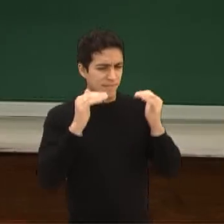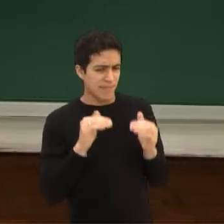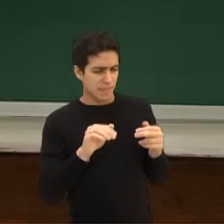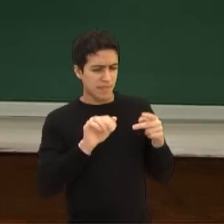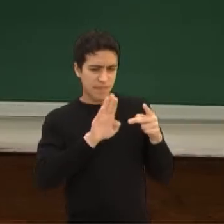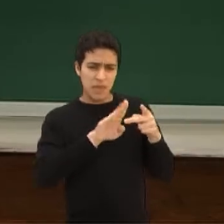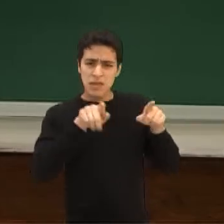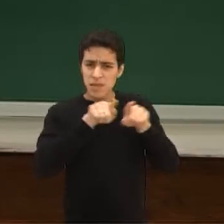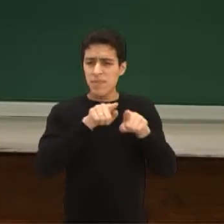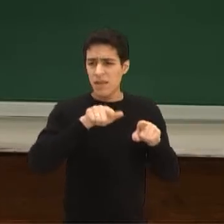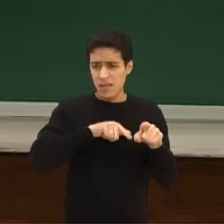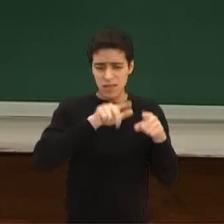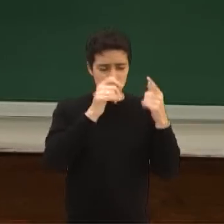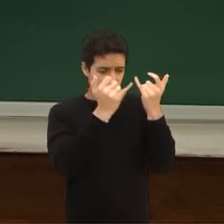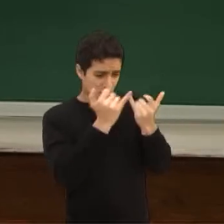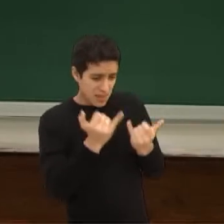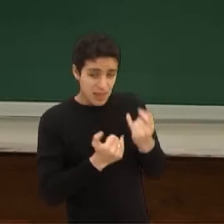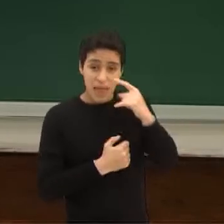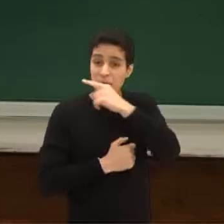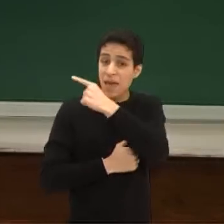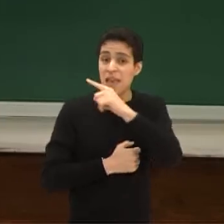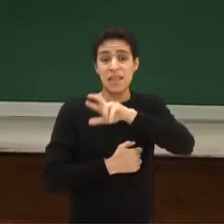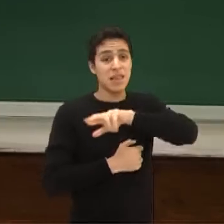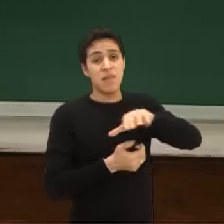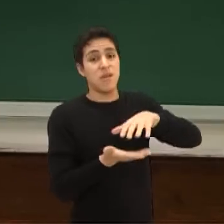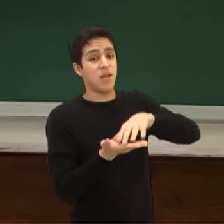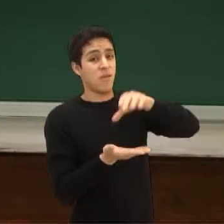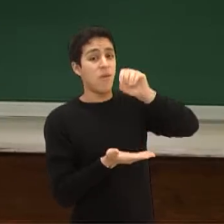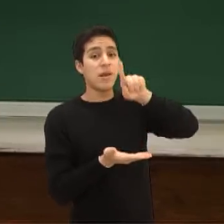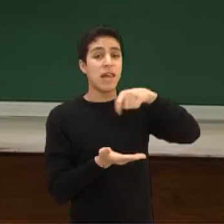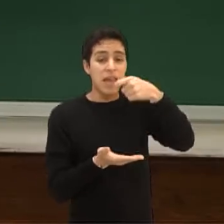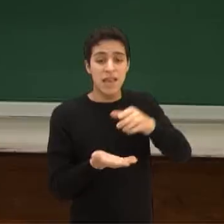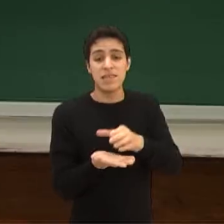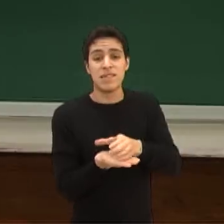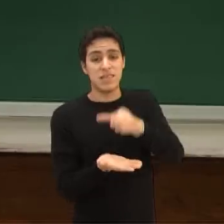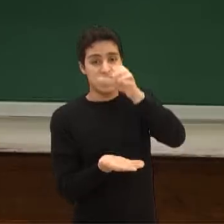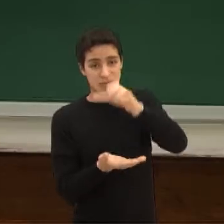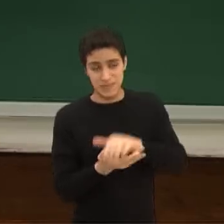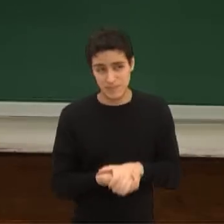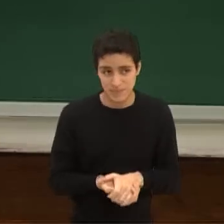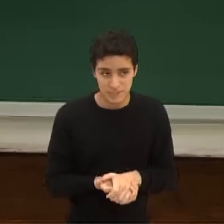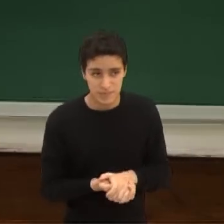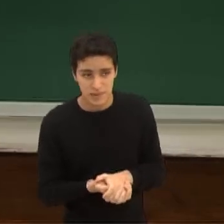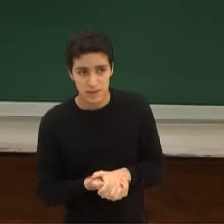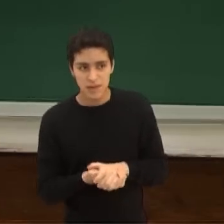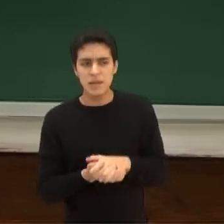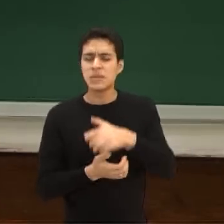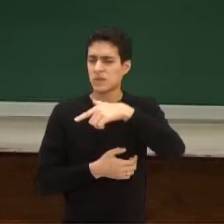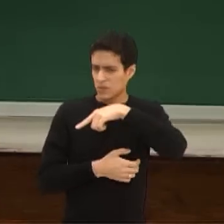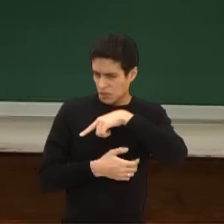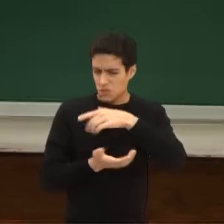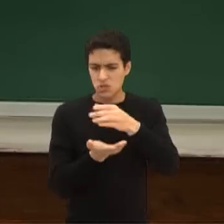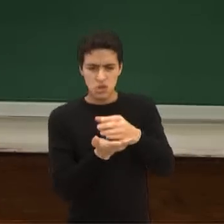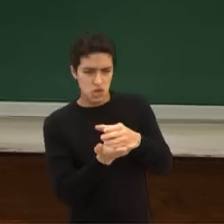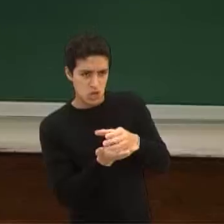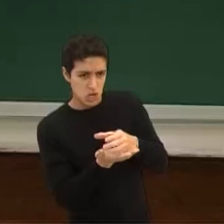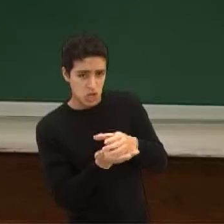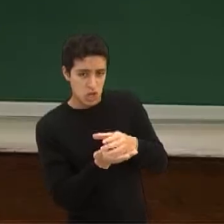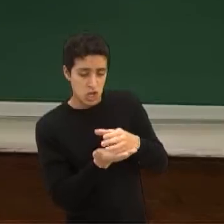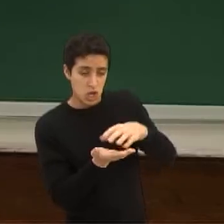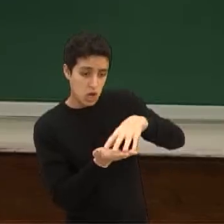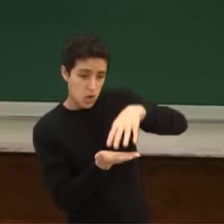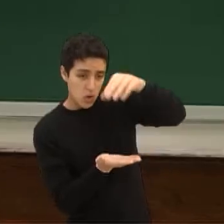Só que esse daqui é um cilindro, não é um cone. Tranquilo? E aqui nós tínhamos cone, prisma